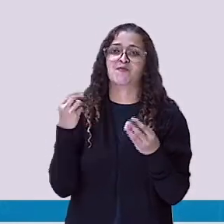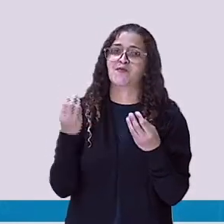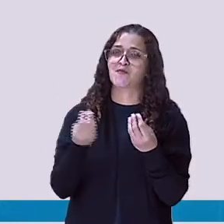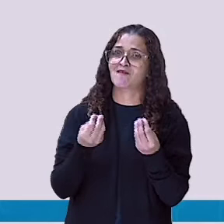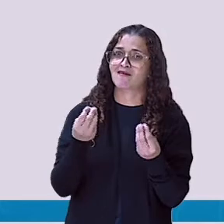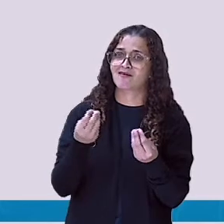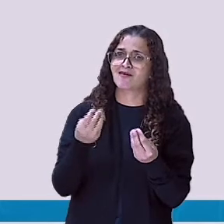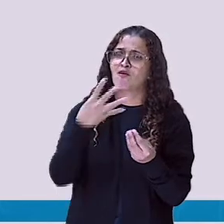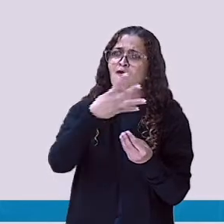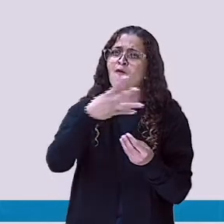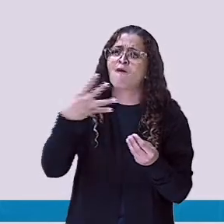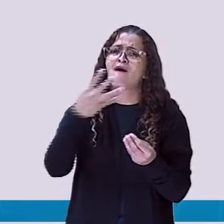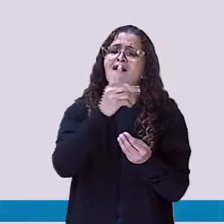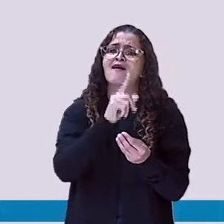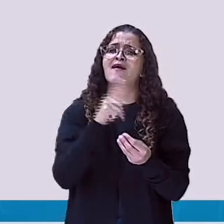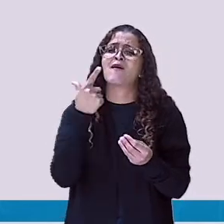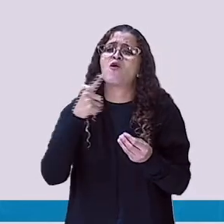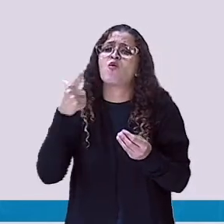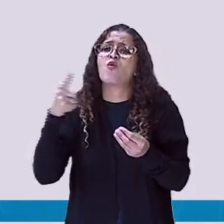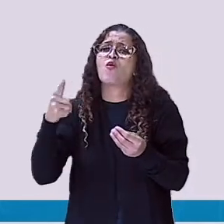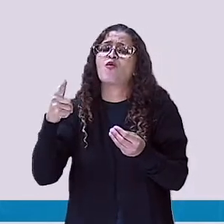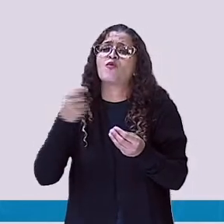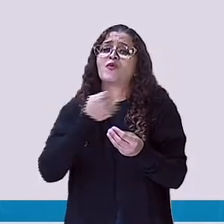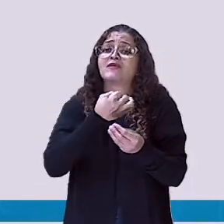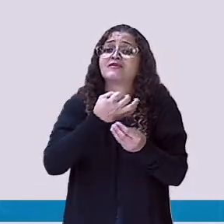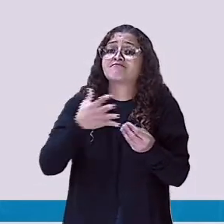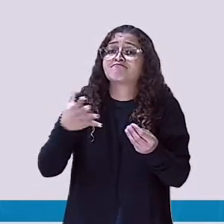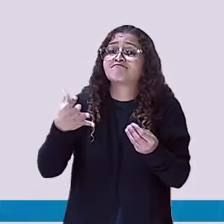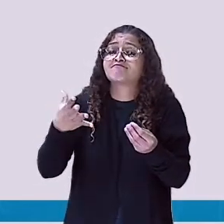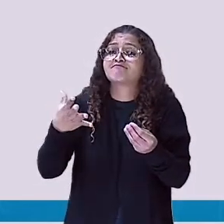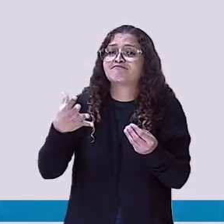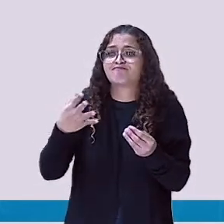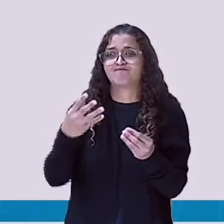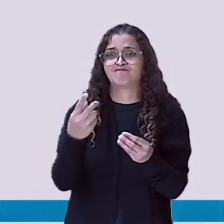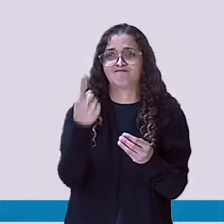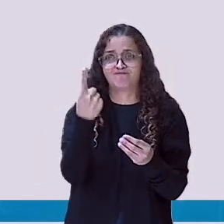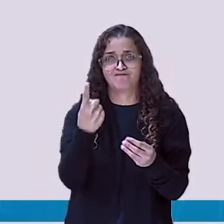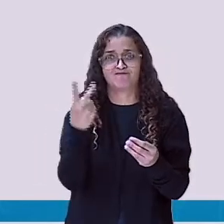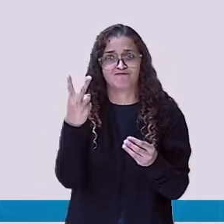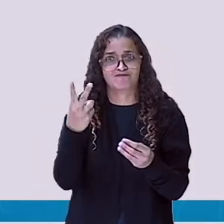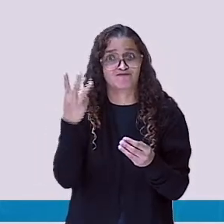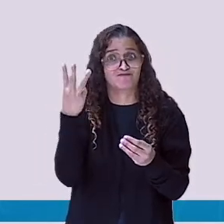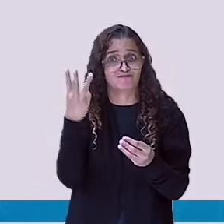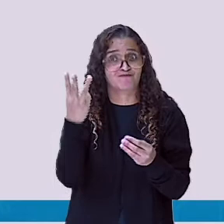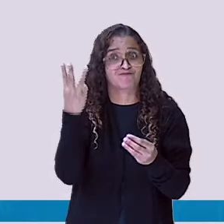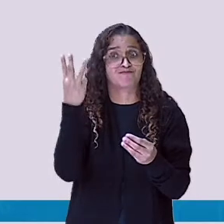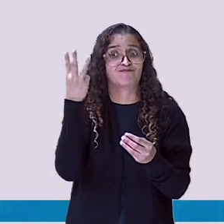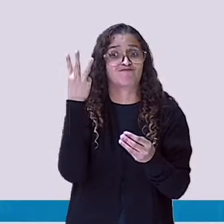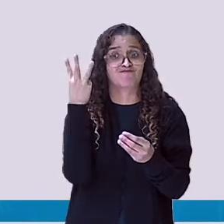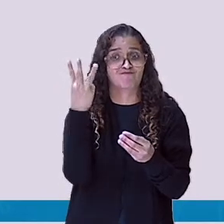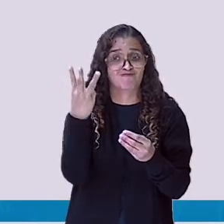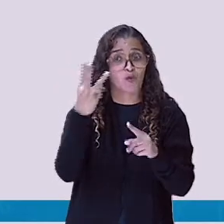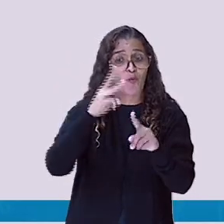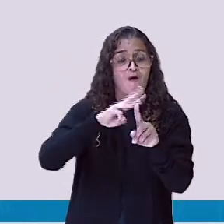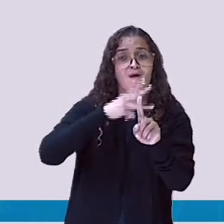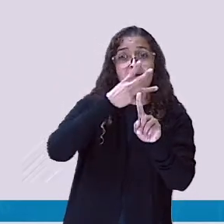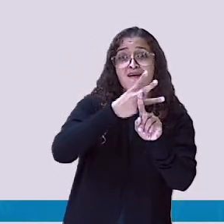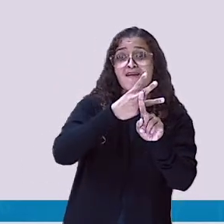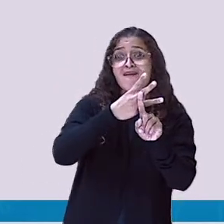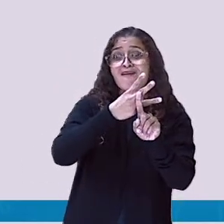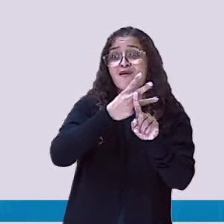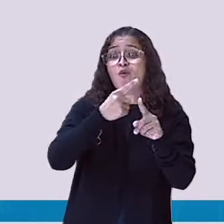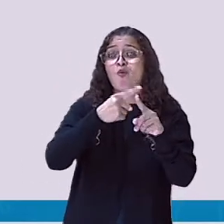o 4 quantas vezes? Se nós estamos falando de triplo. Uma vez, duas vezes, 3